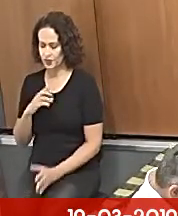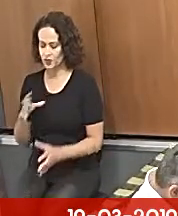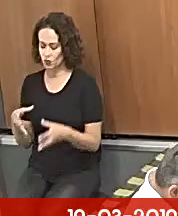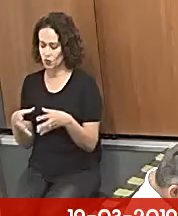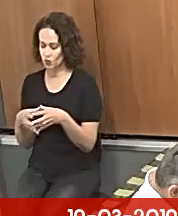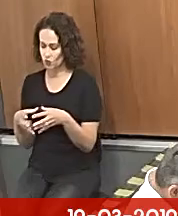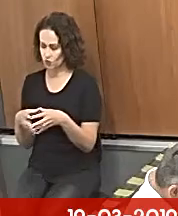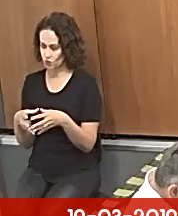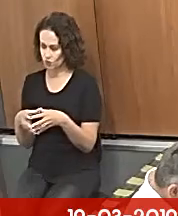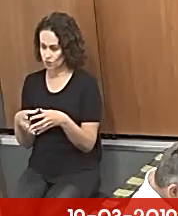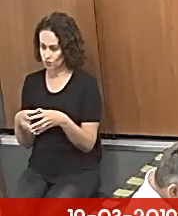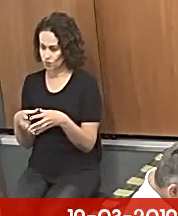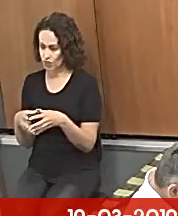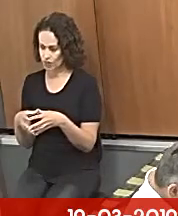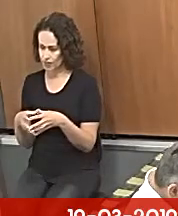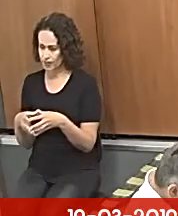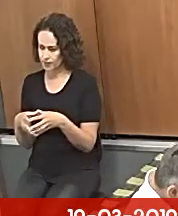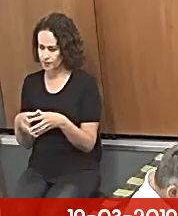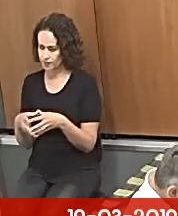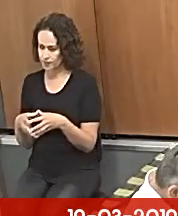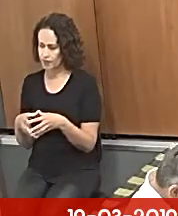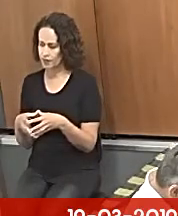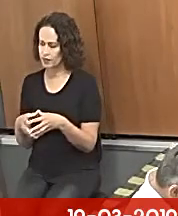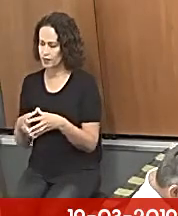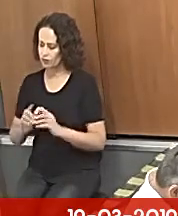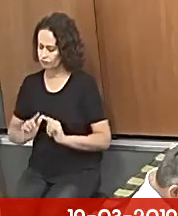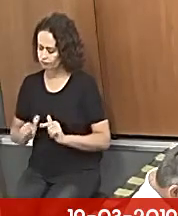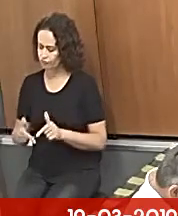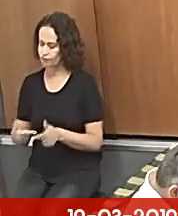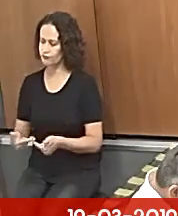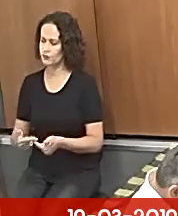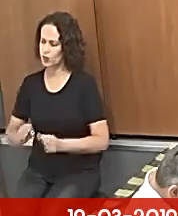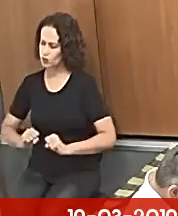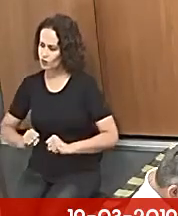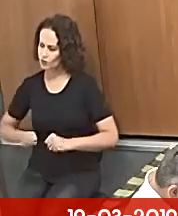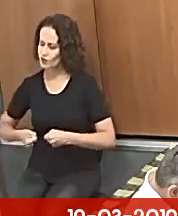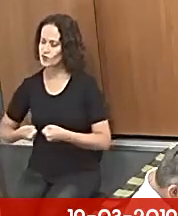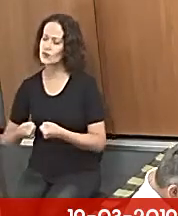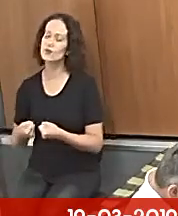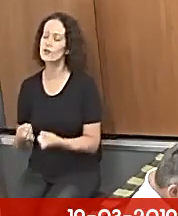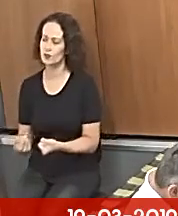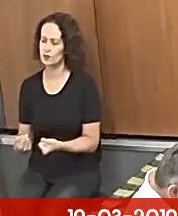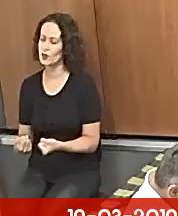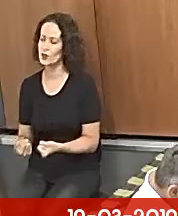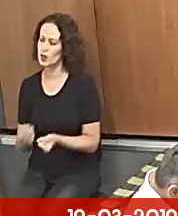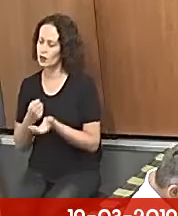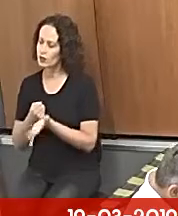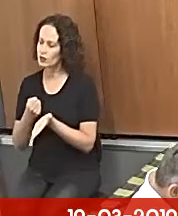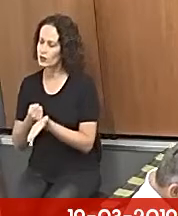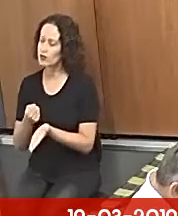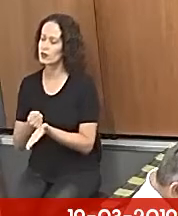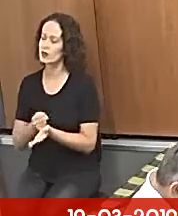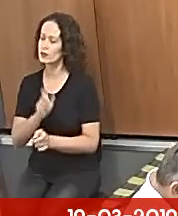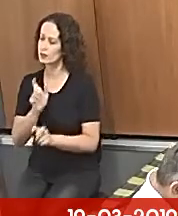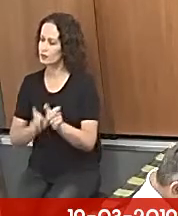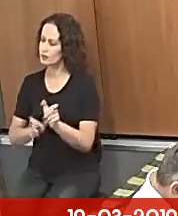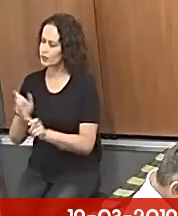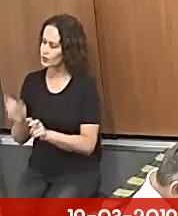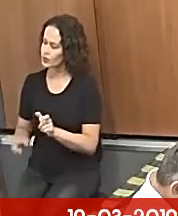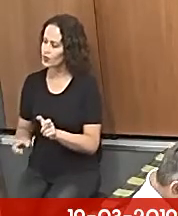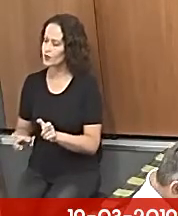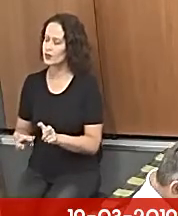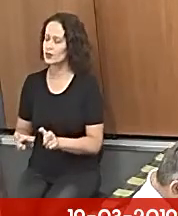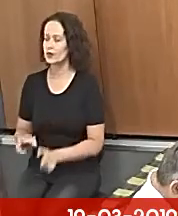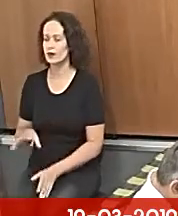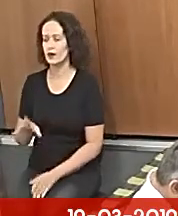equipe nem uma comissão tão empenhada engajada nos no movimento da pessoa com deficiência auditiva é